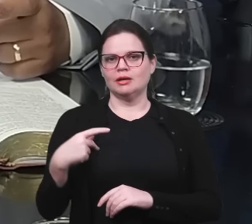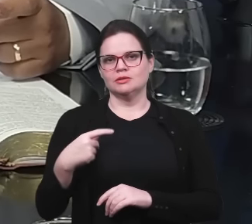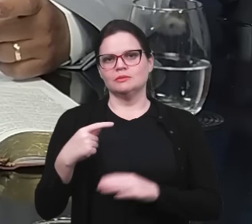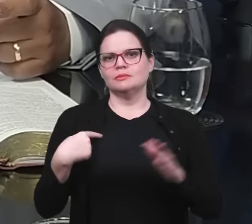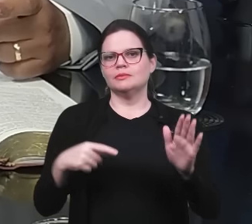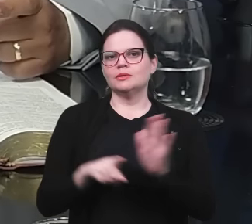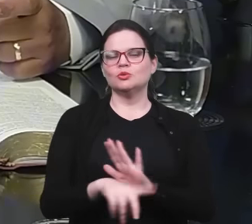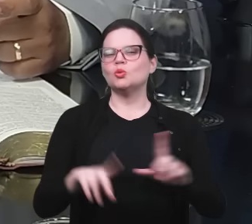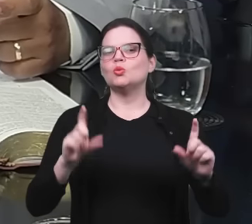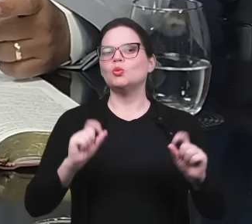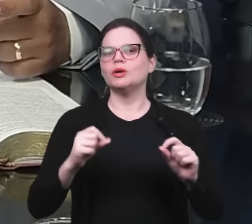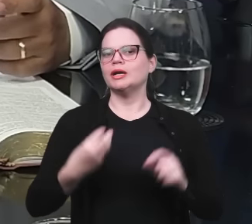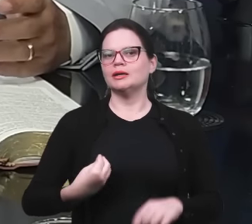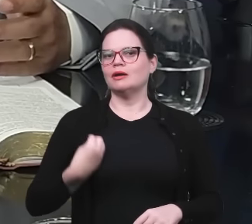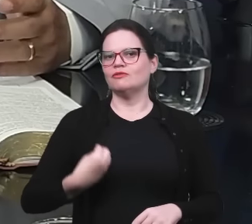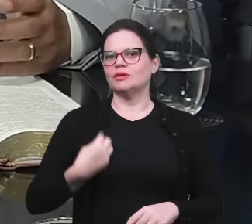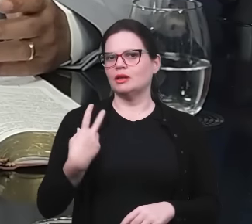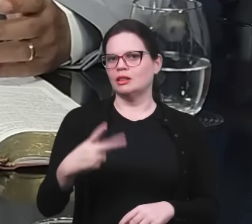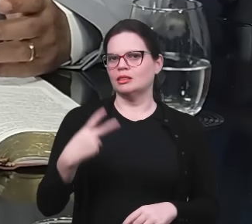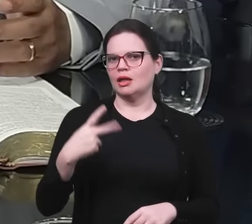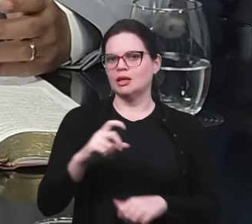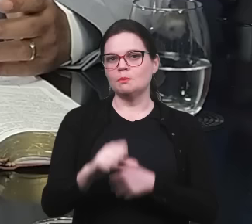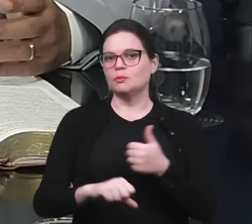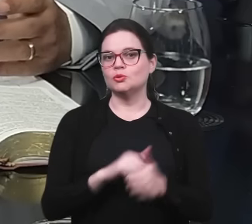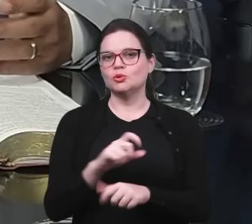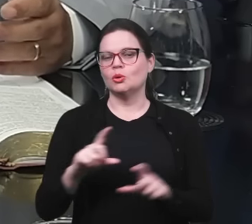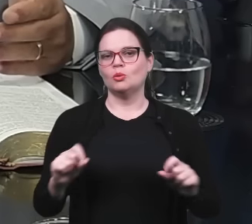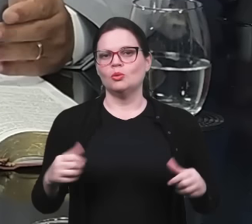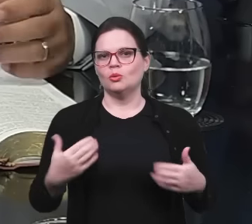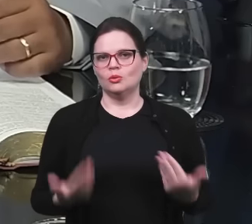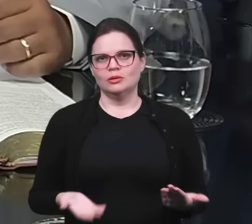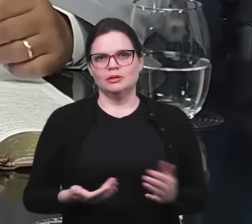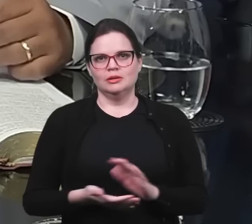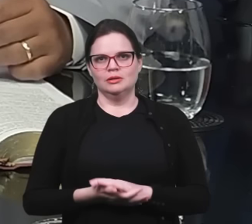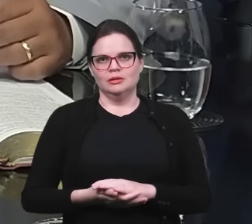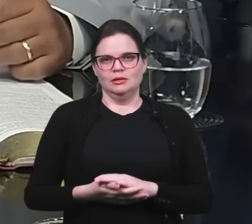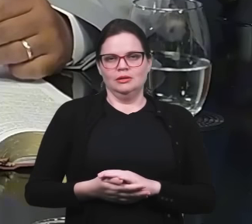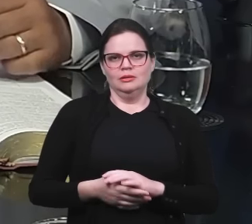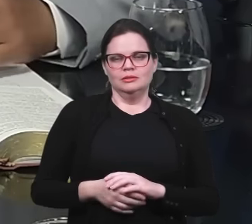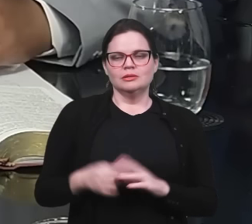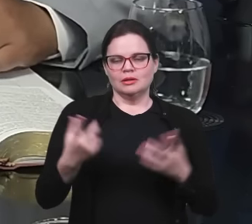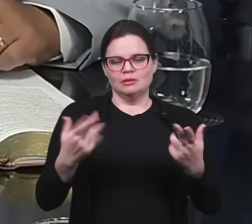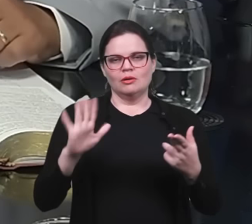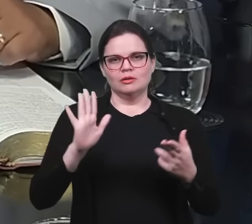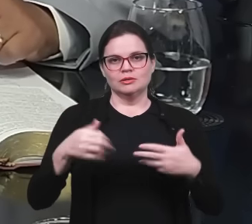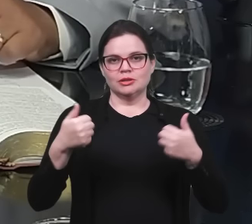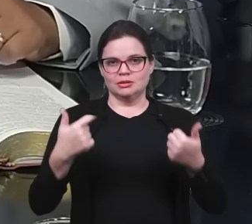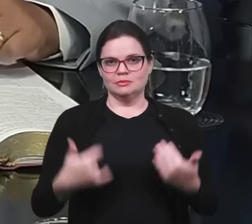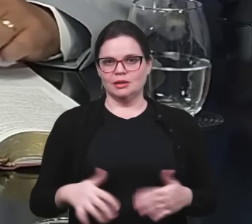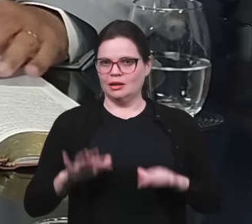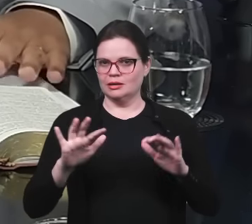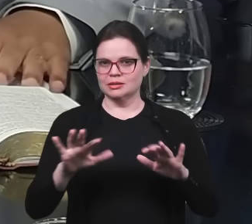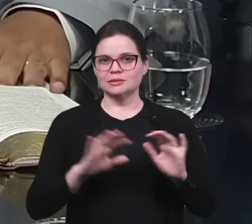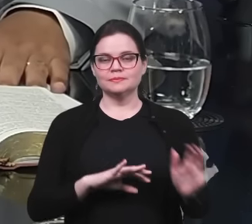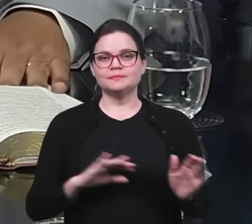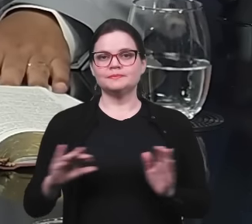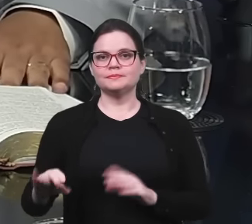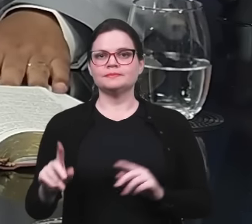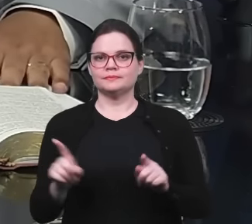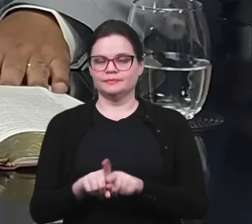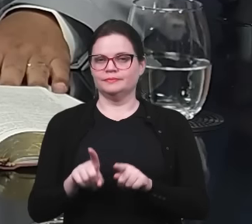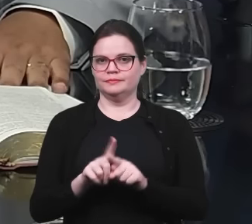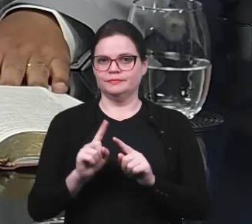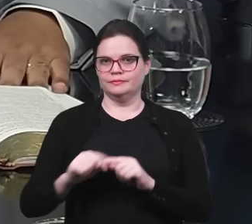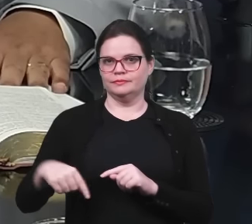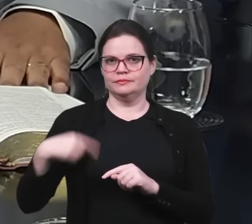mudou na vida de Pedro, né? Foi exatamente isso. E mais adiante, né, quando Jesus